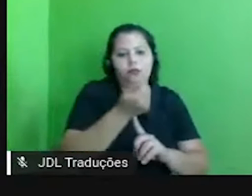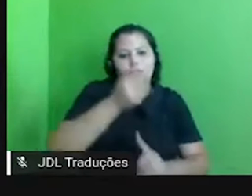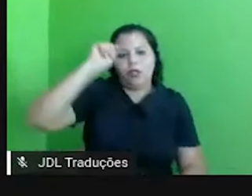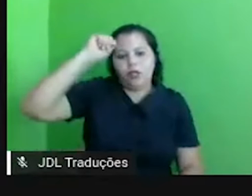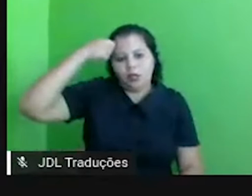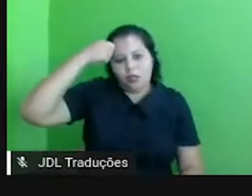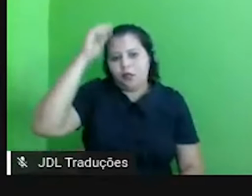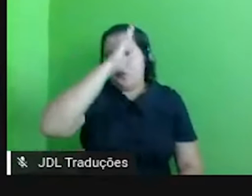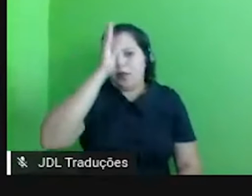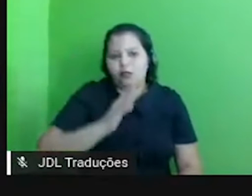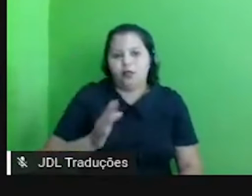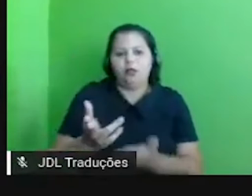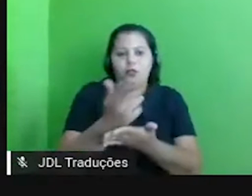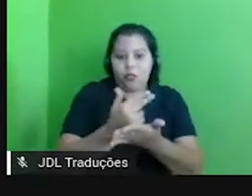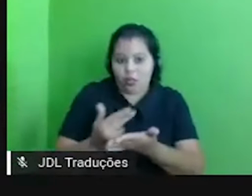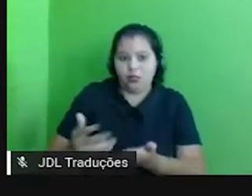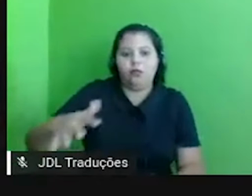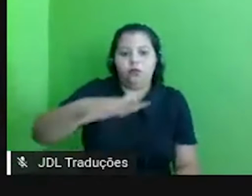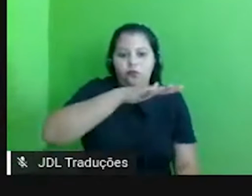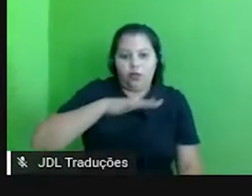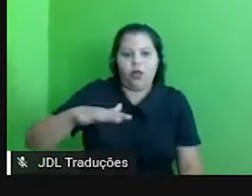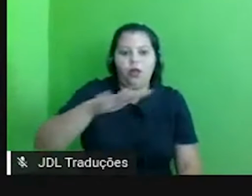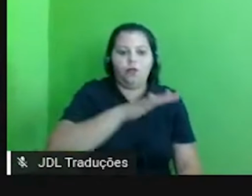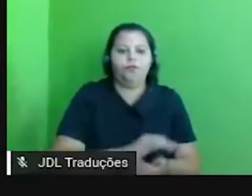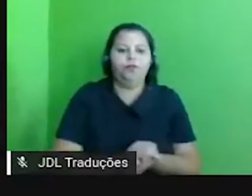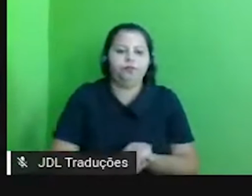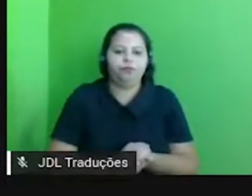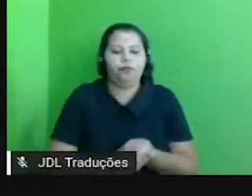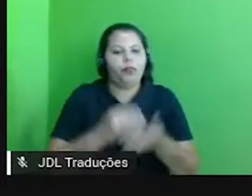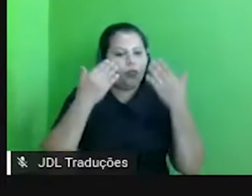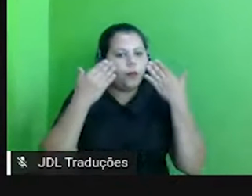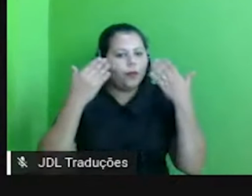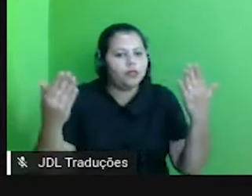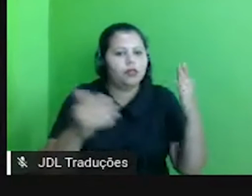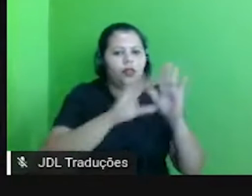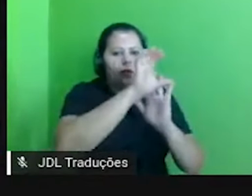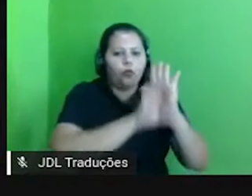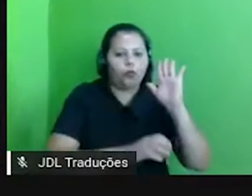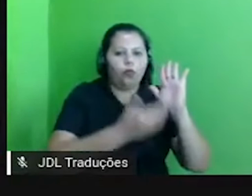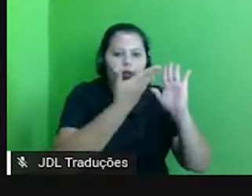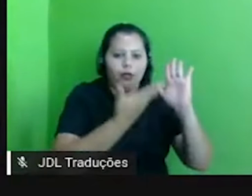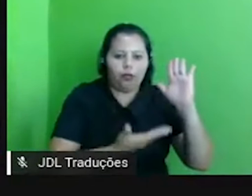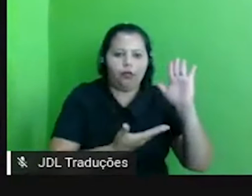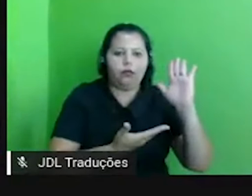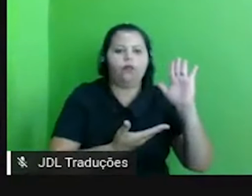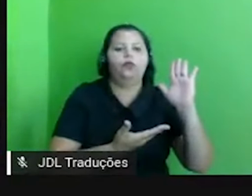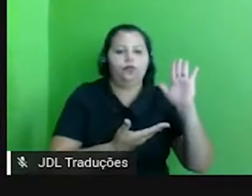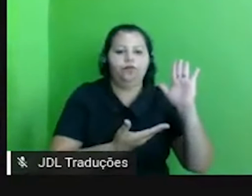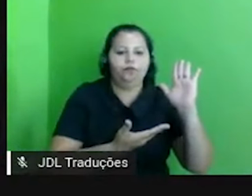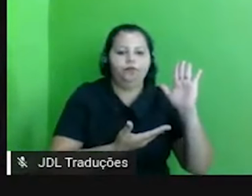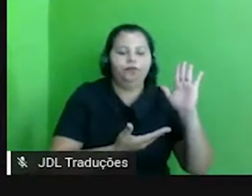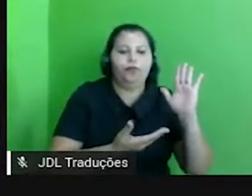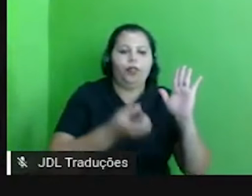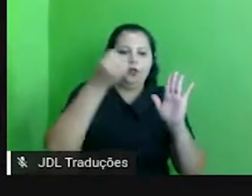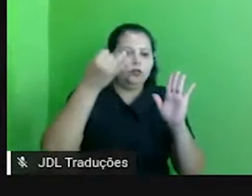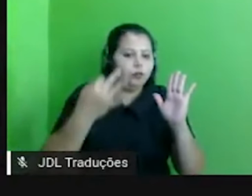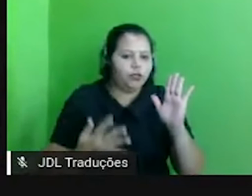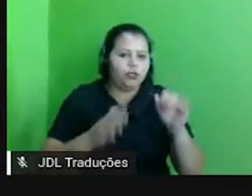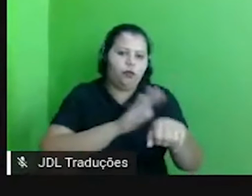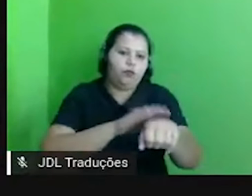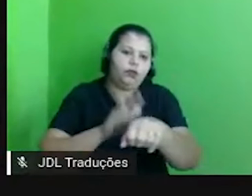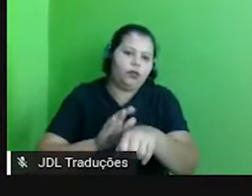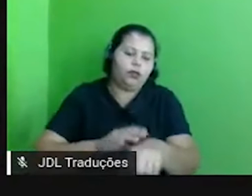é por que que eu quis falar um pouco né porque Josias e essa descrição que ele ele mesmo faz nada coração dele é